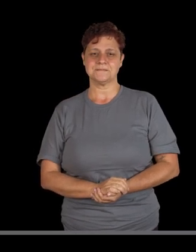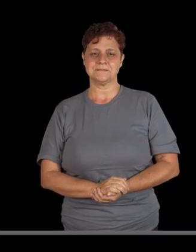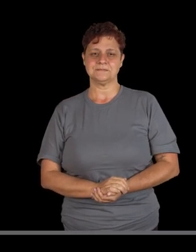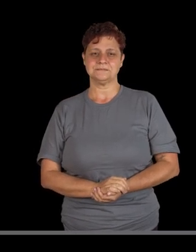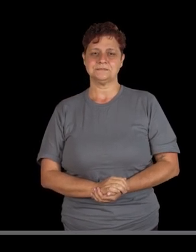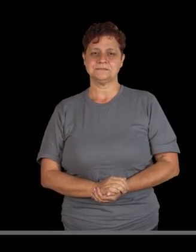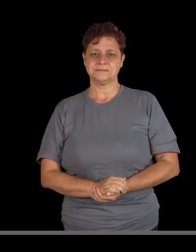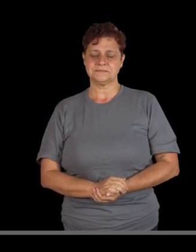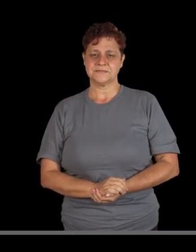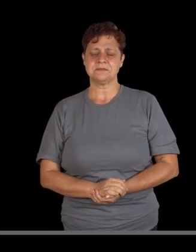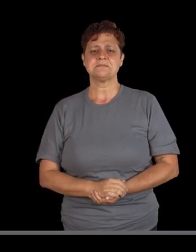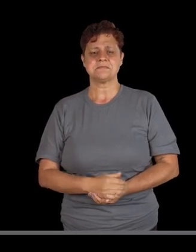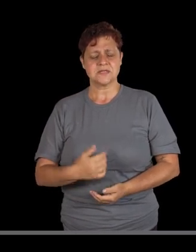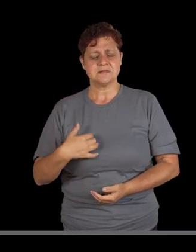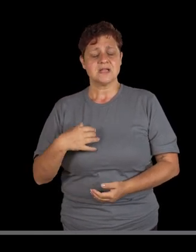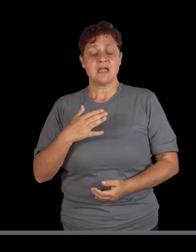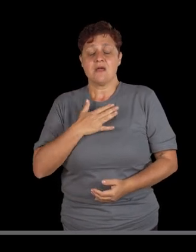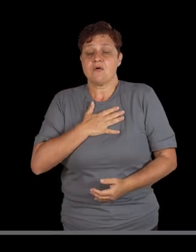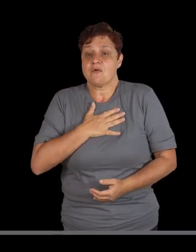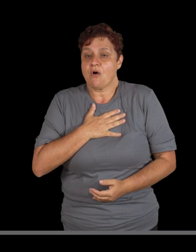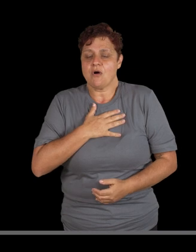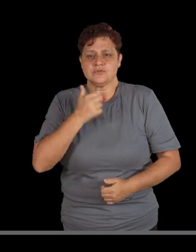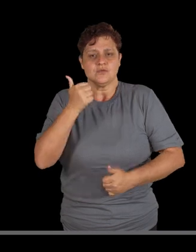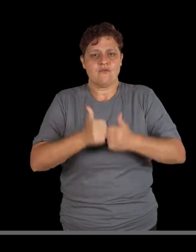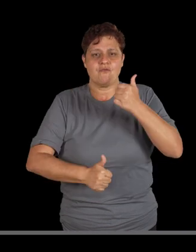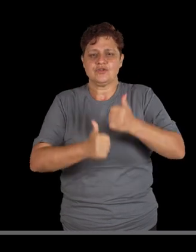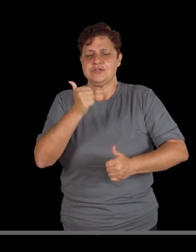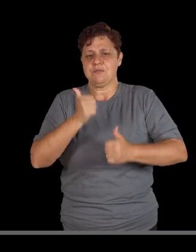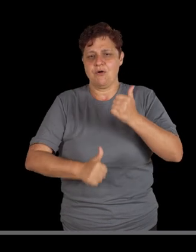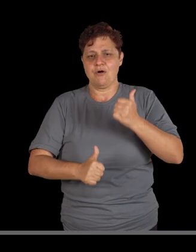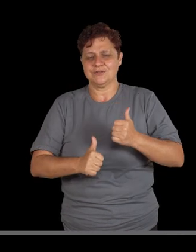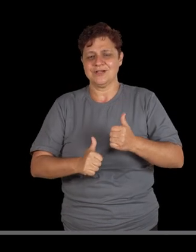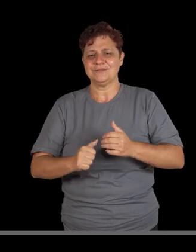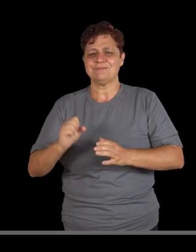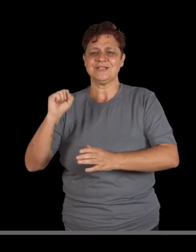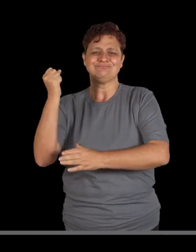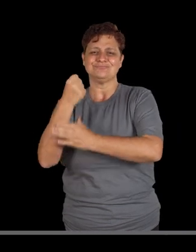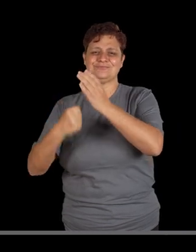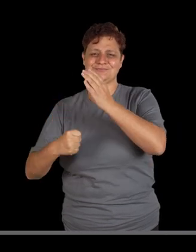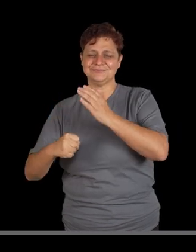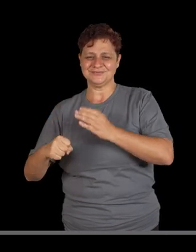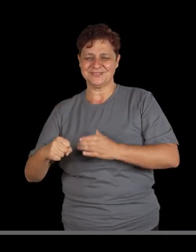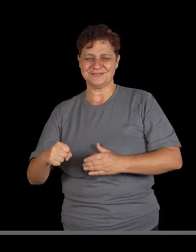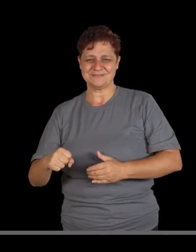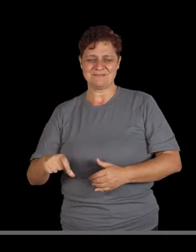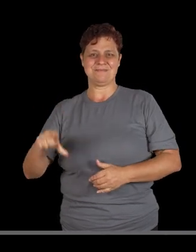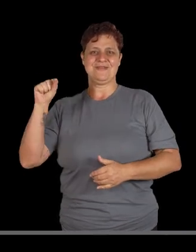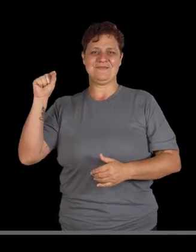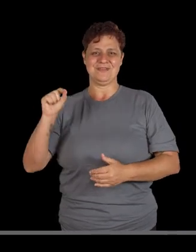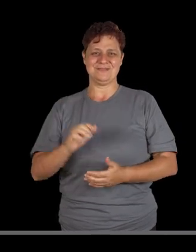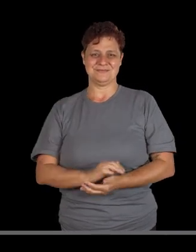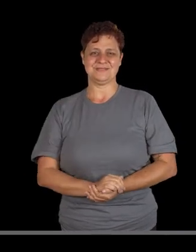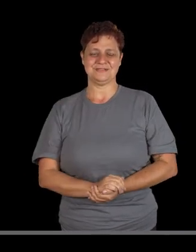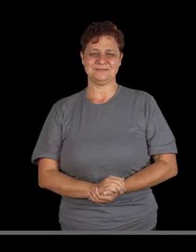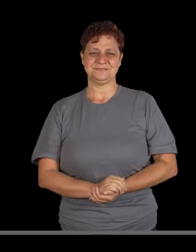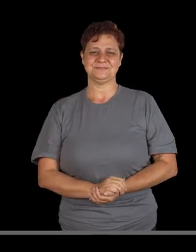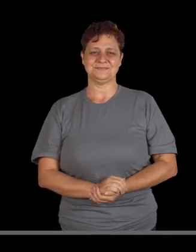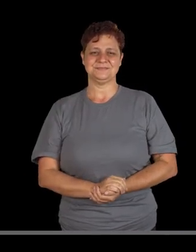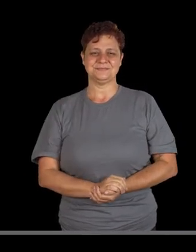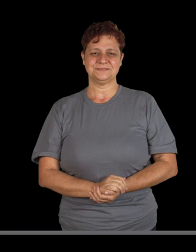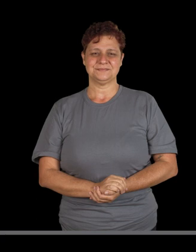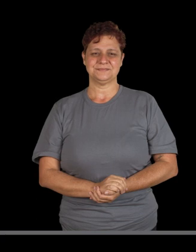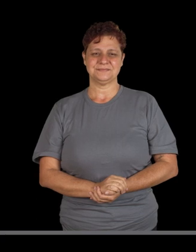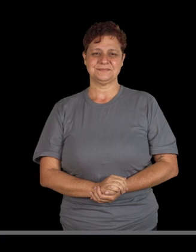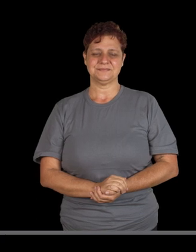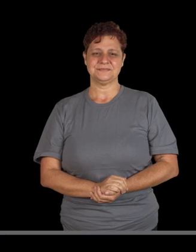basketball. Embora eu adore futebol, eu jogo basquete. Although I was exhausted,